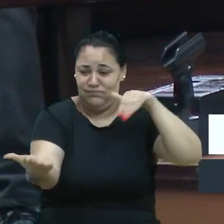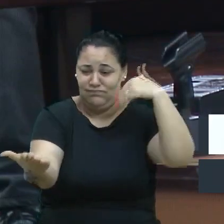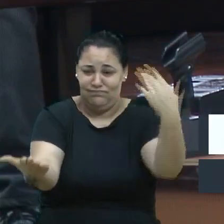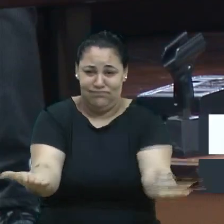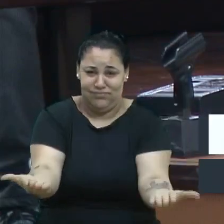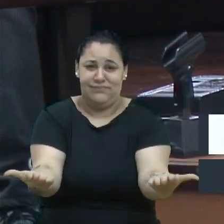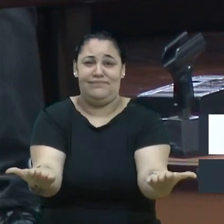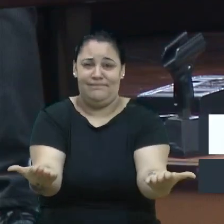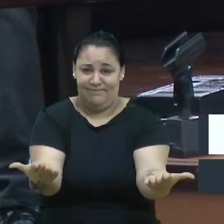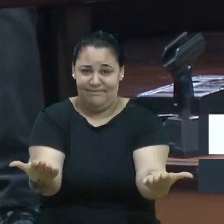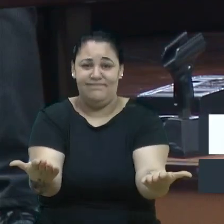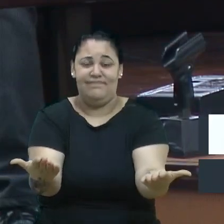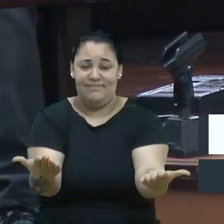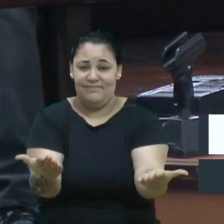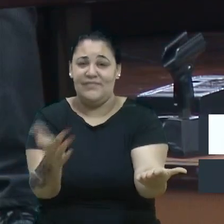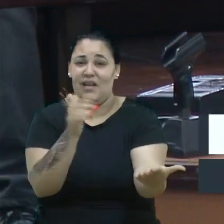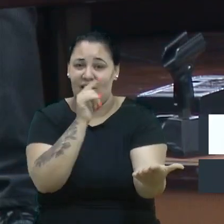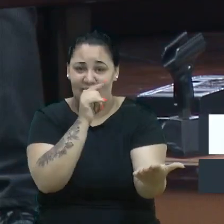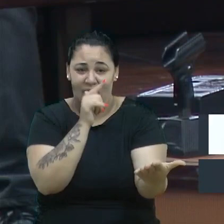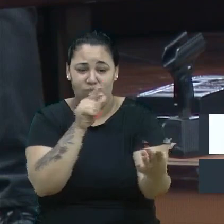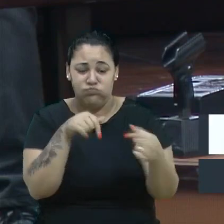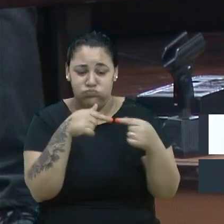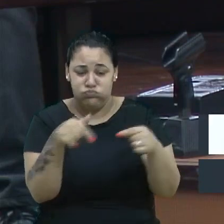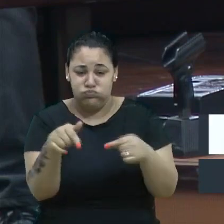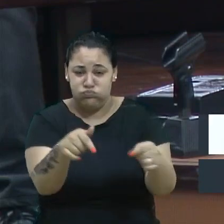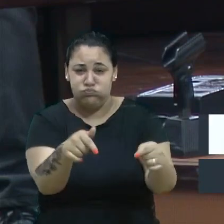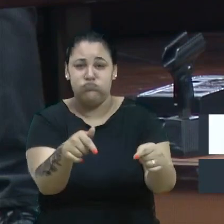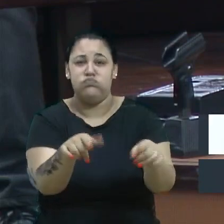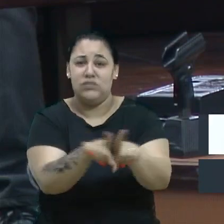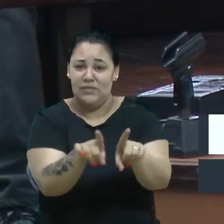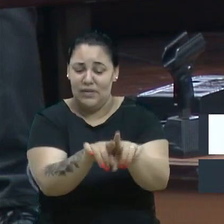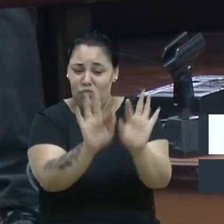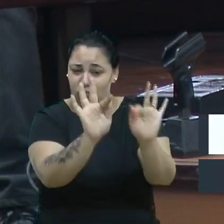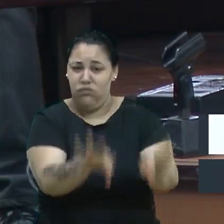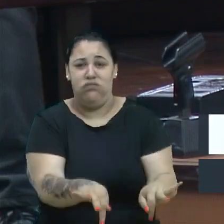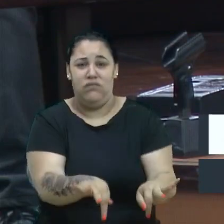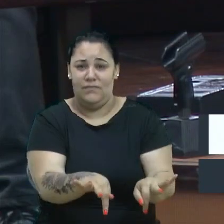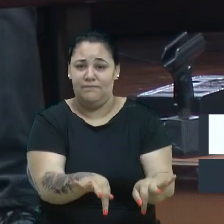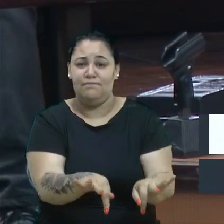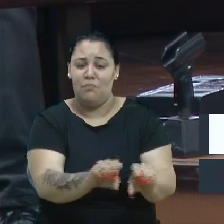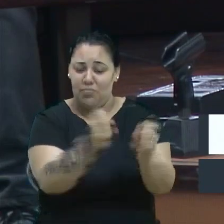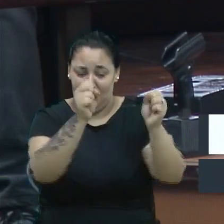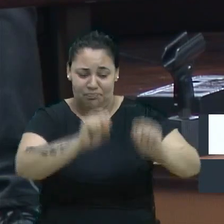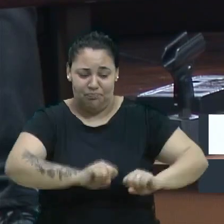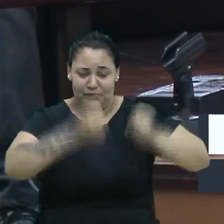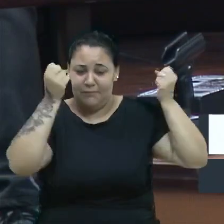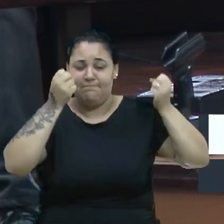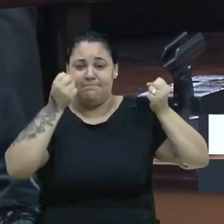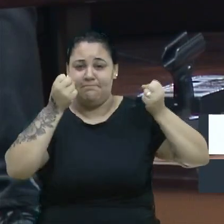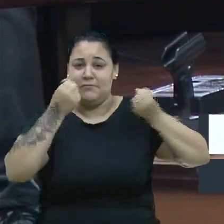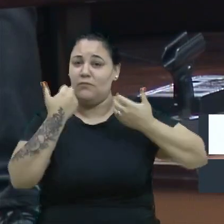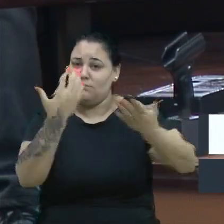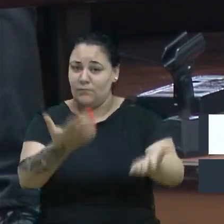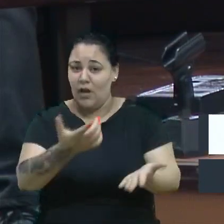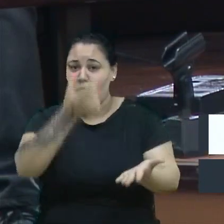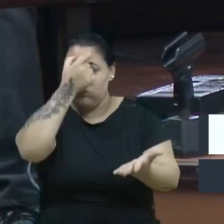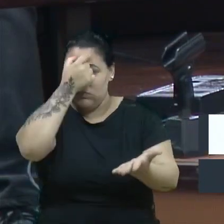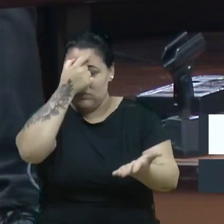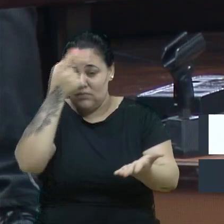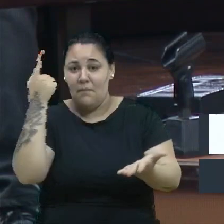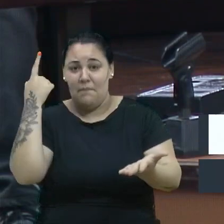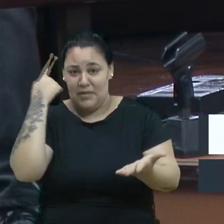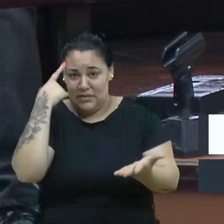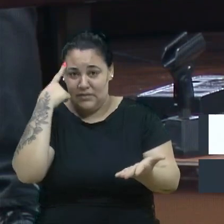nós conscientizar e começar a trabalhar em cima aí do meio ambiente, que é onde nós vamos sobreviver através do